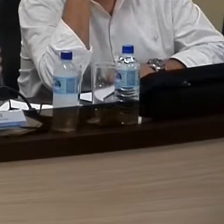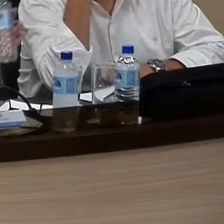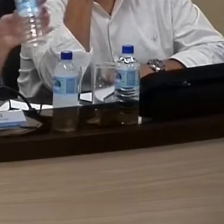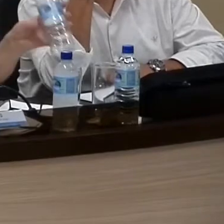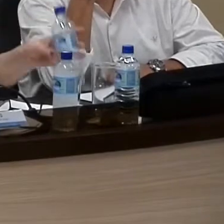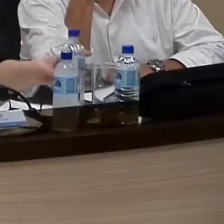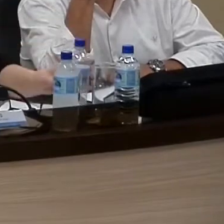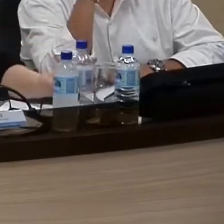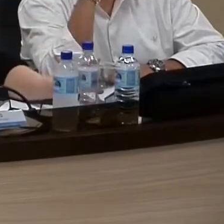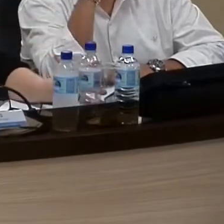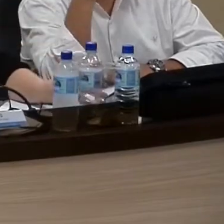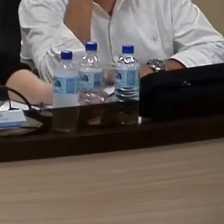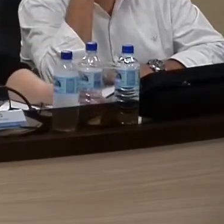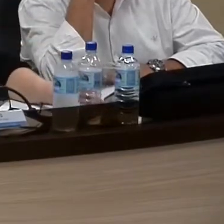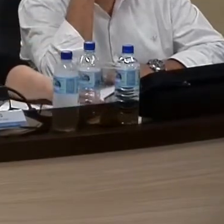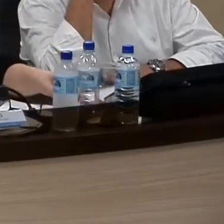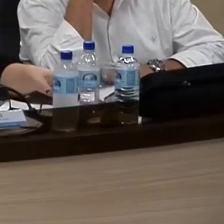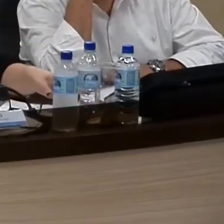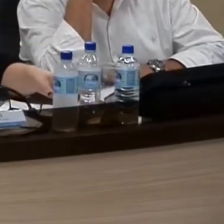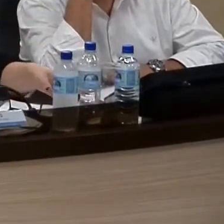Senhor presidente, nobres pares,